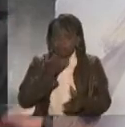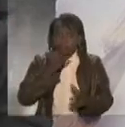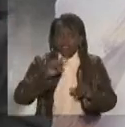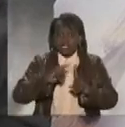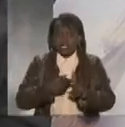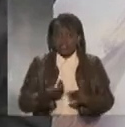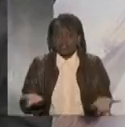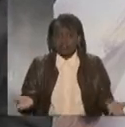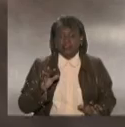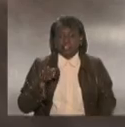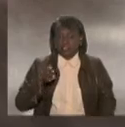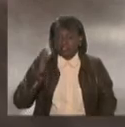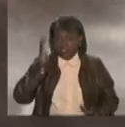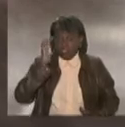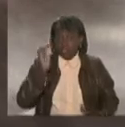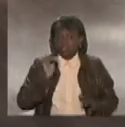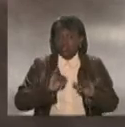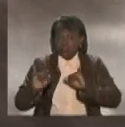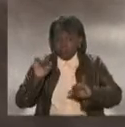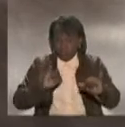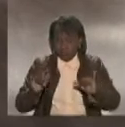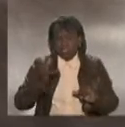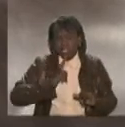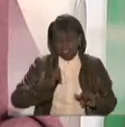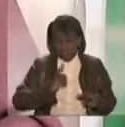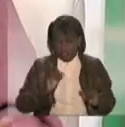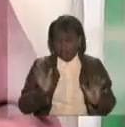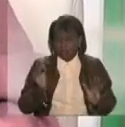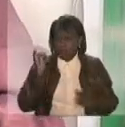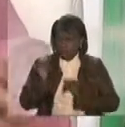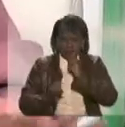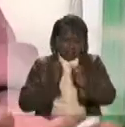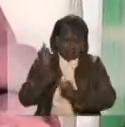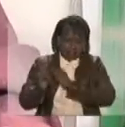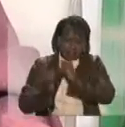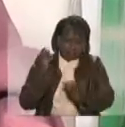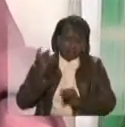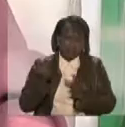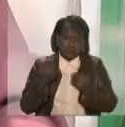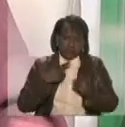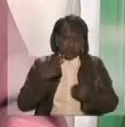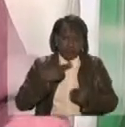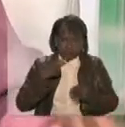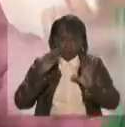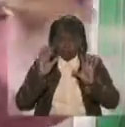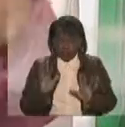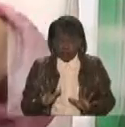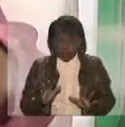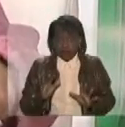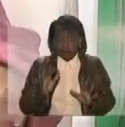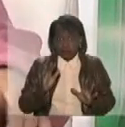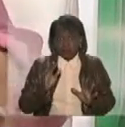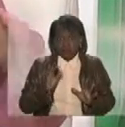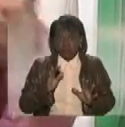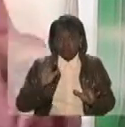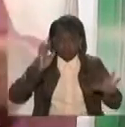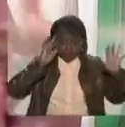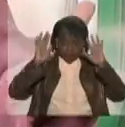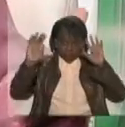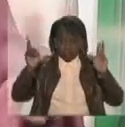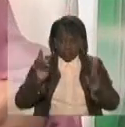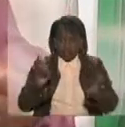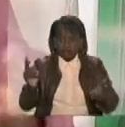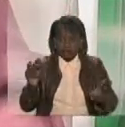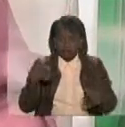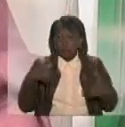estarem engravidando? Eu vejo como uma informação. Tem muita informação? Tem muita informação. Porém, foi que nós